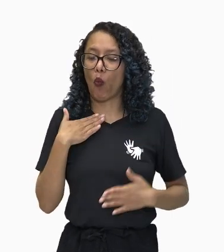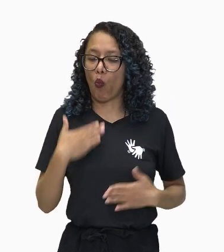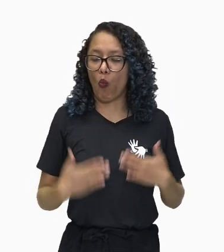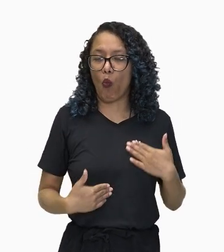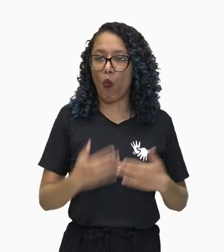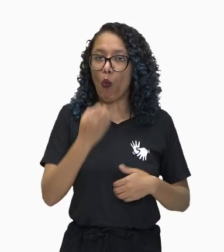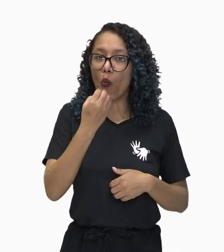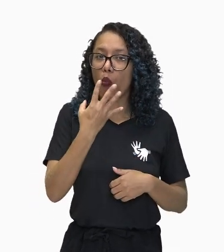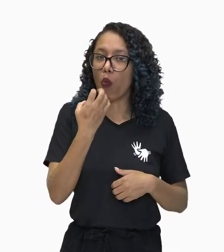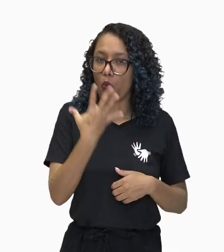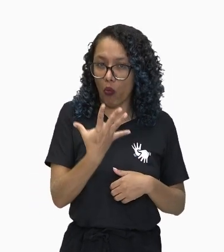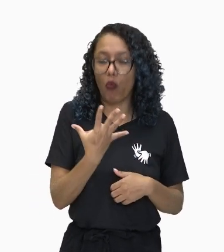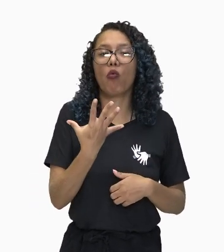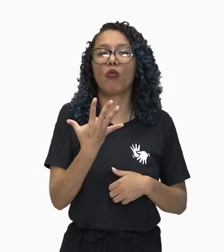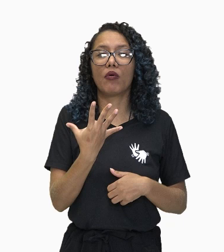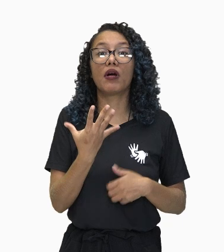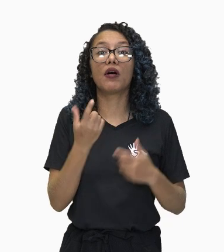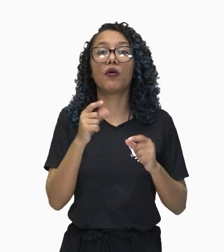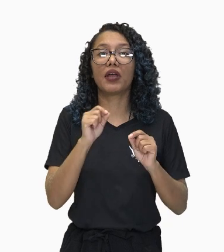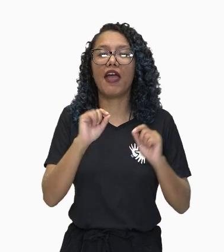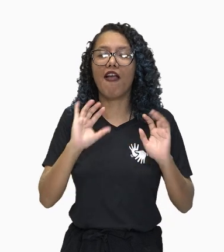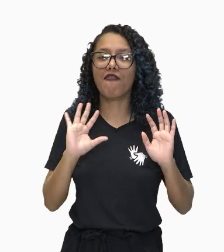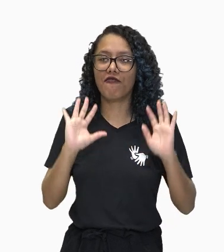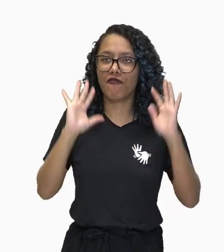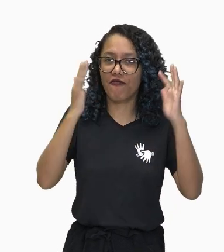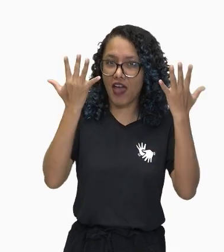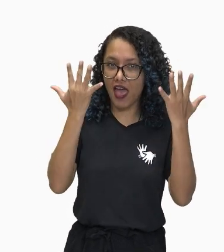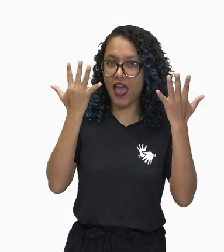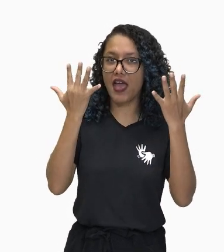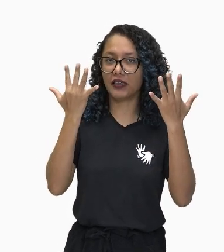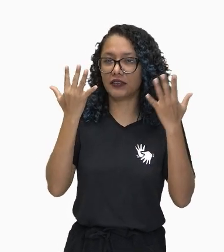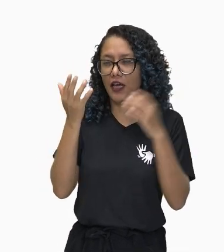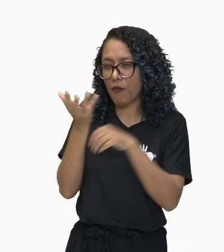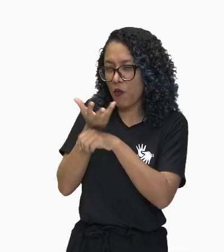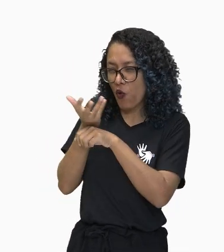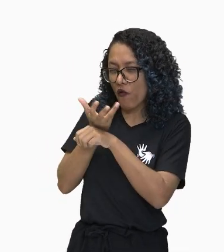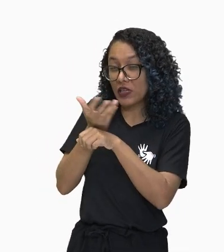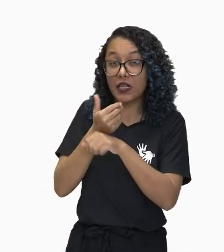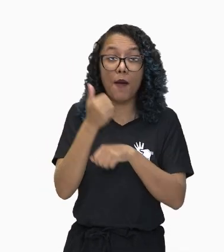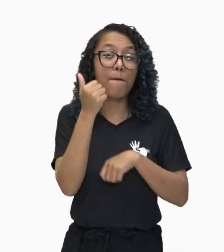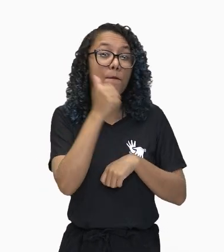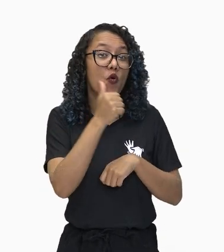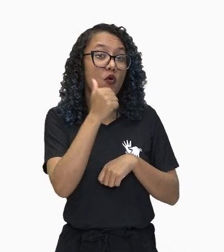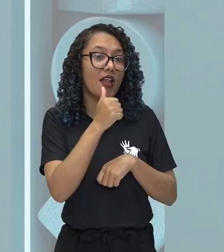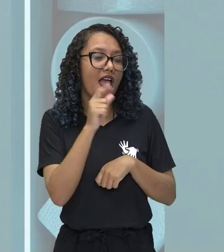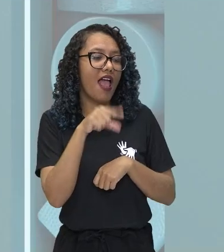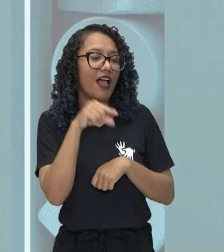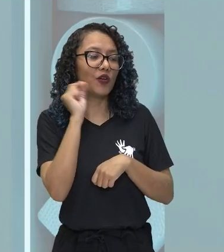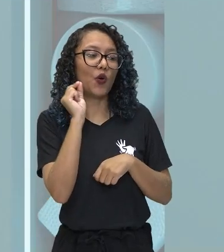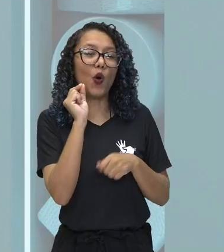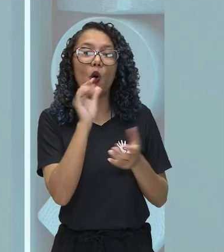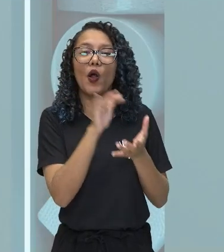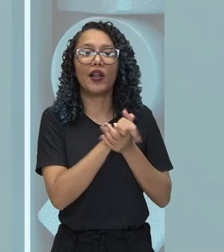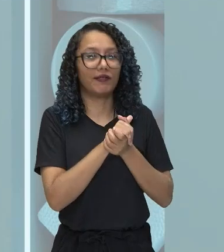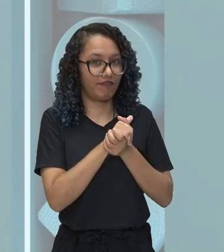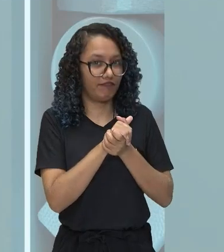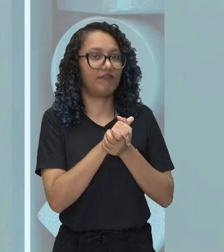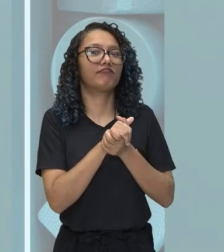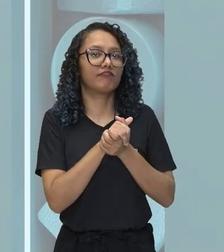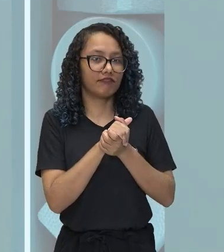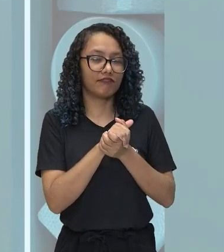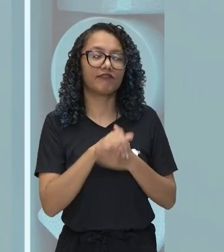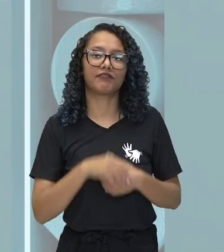um ritual para impressionar as mulheres e para elas escolherem com quem se casar. Olha que interessante, gente.